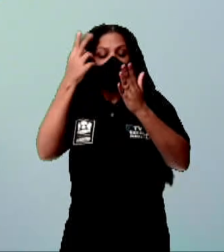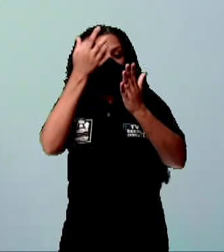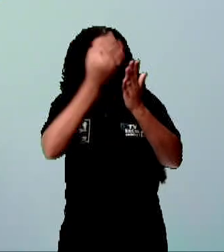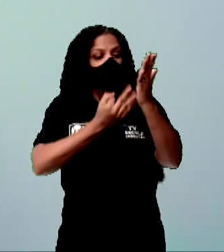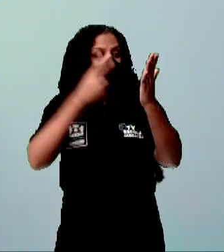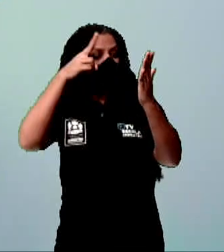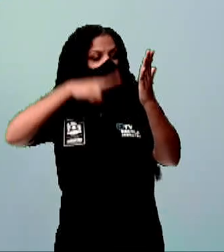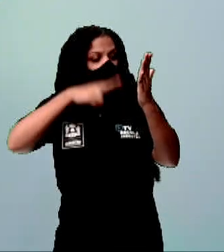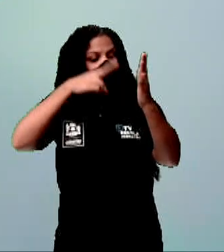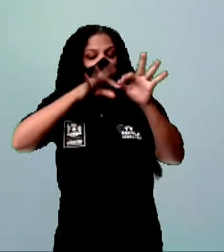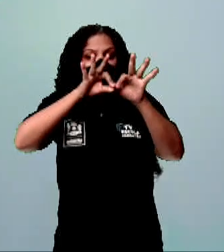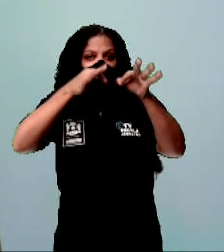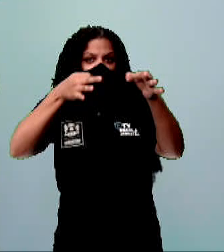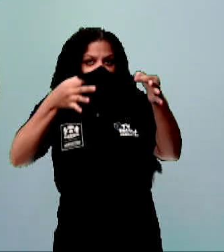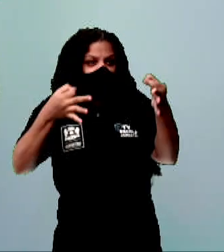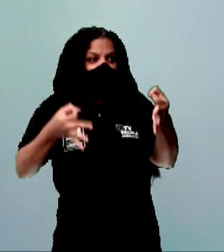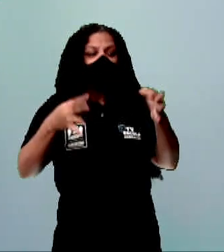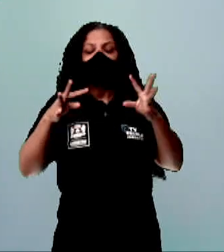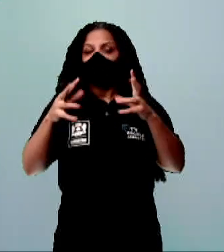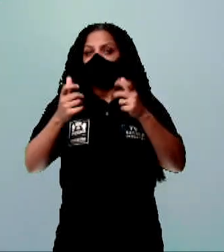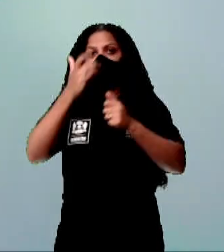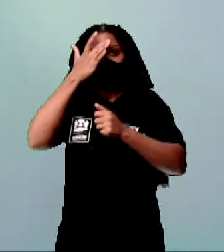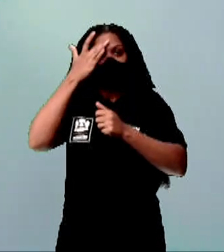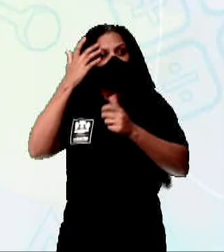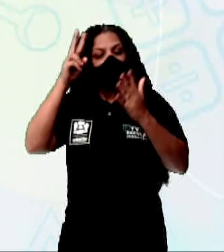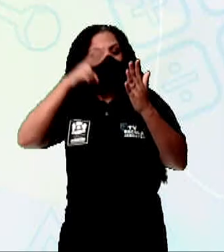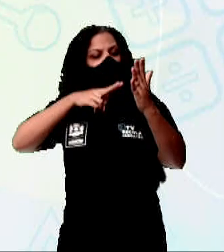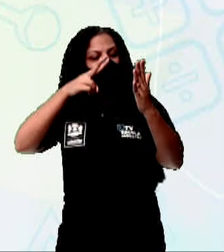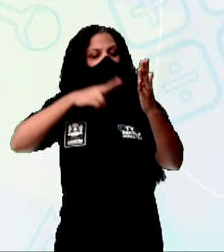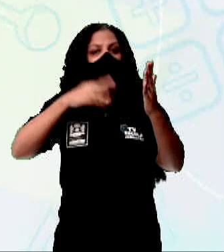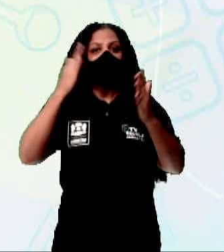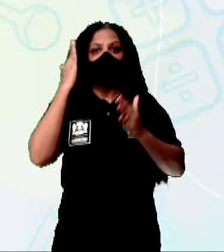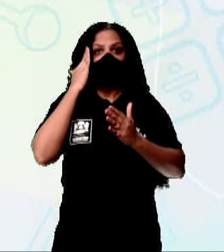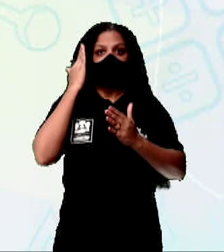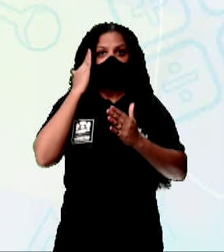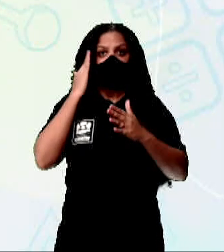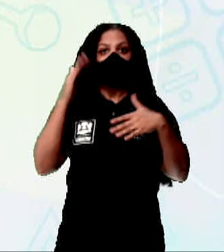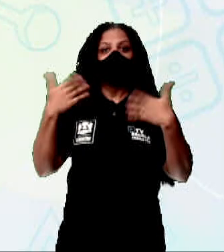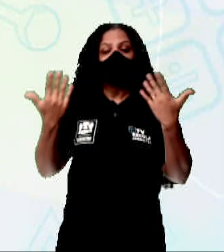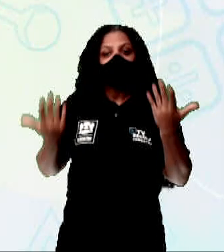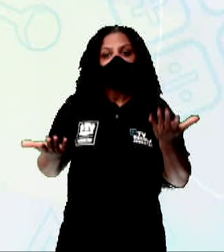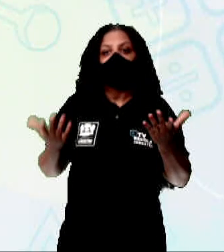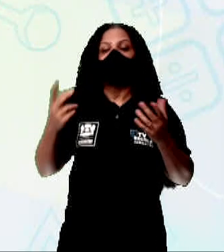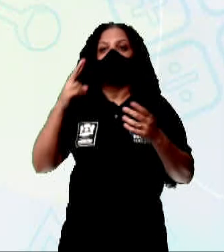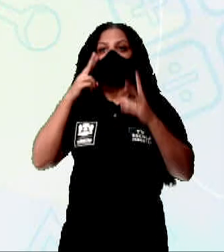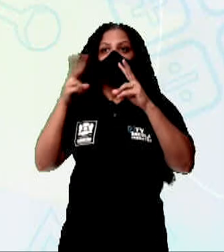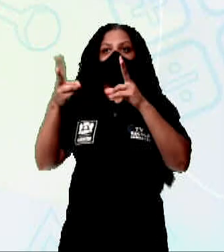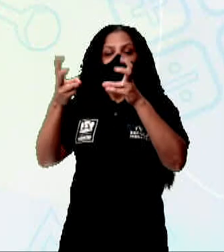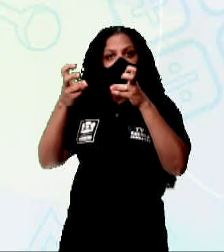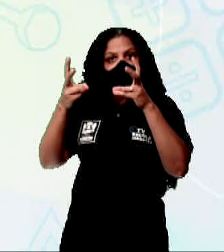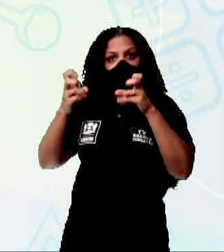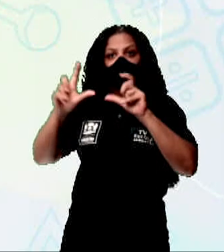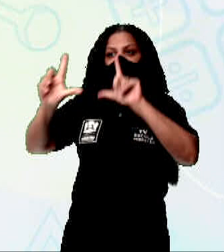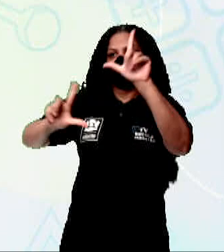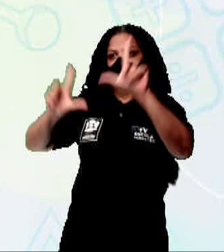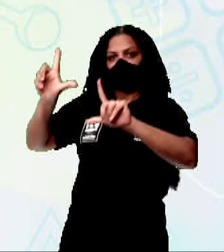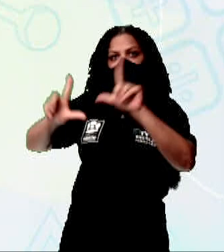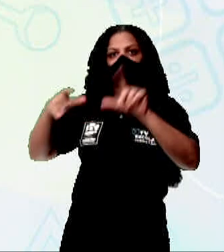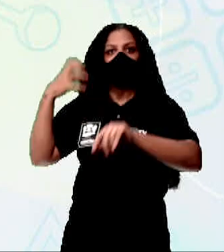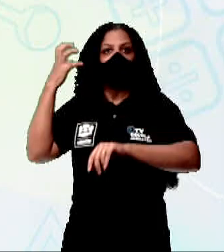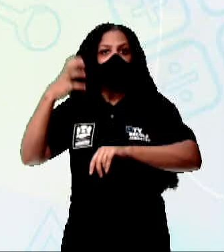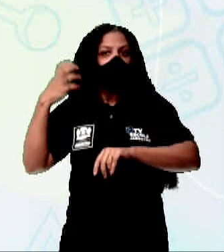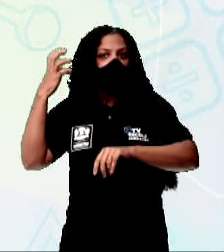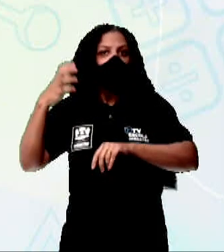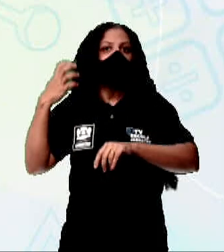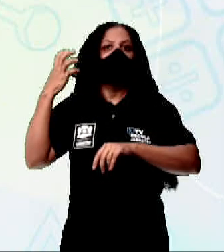para todos. Onde encontro esse gênero? Televisão, rádio, redes sociais,